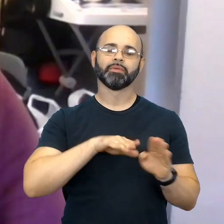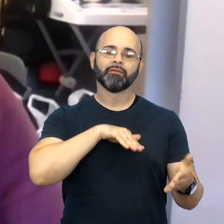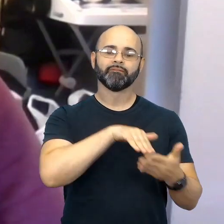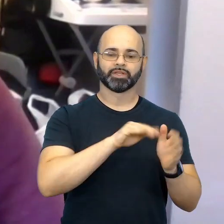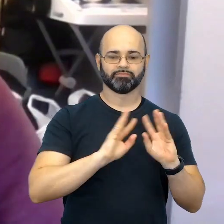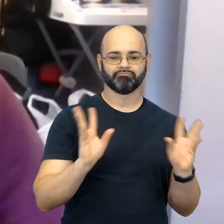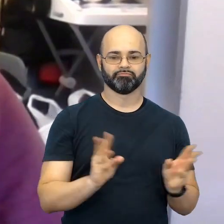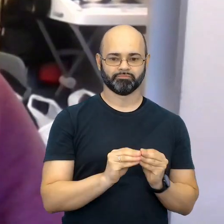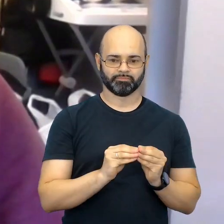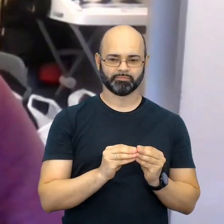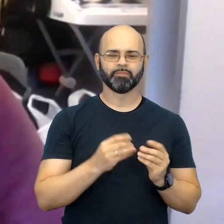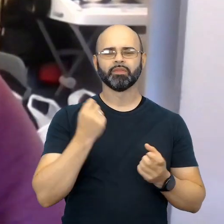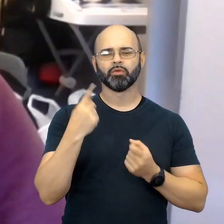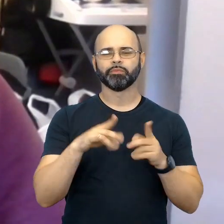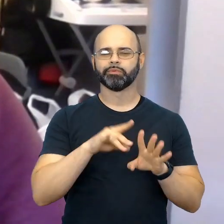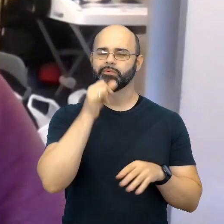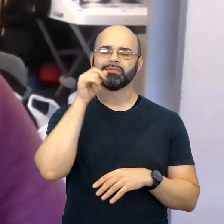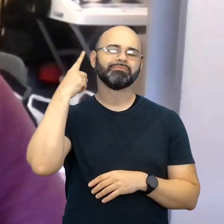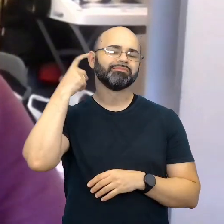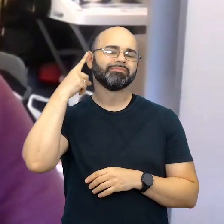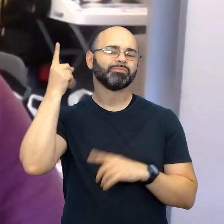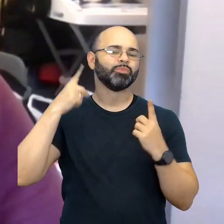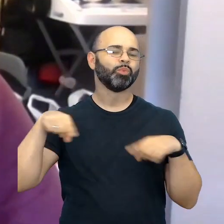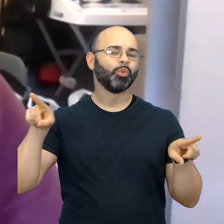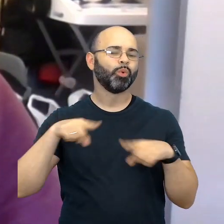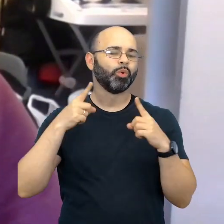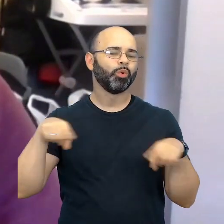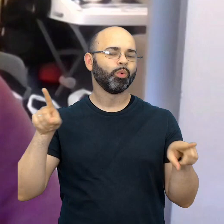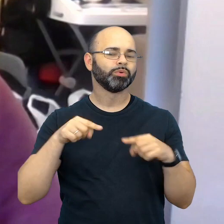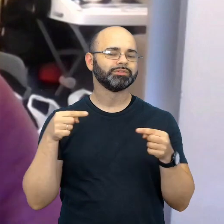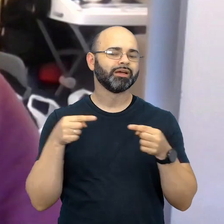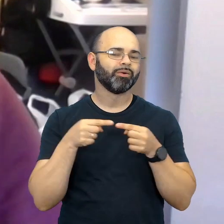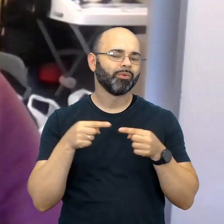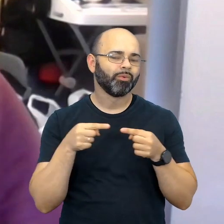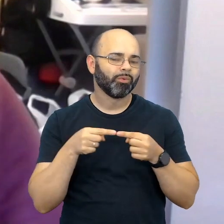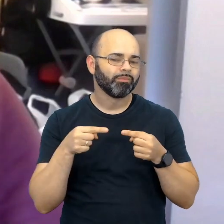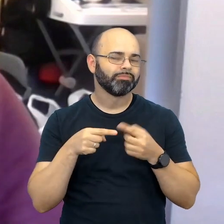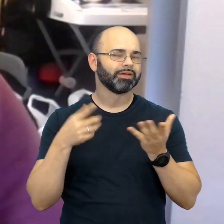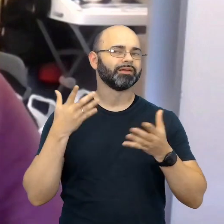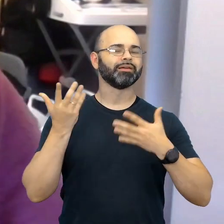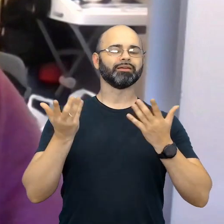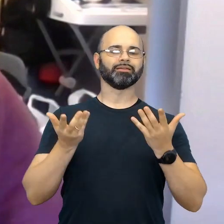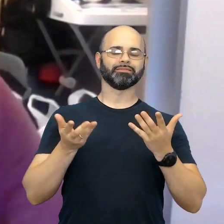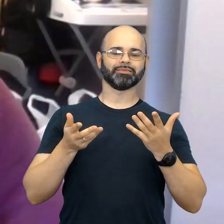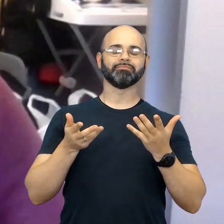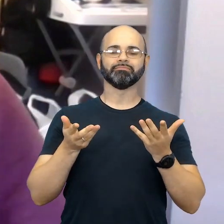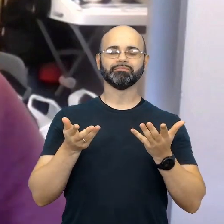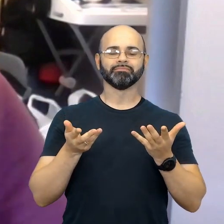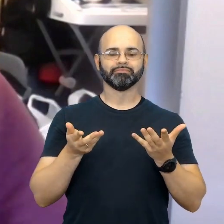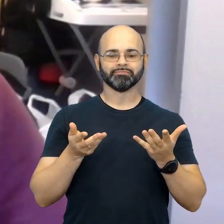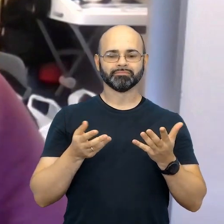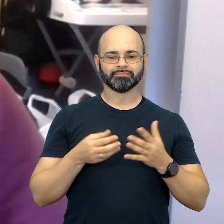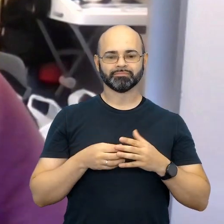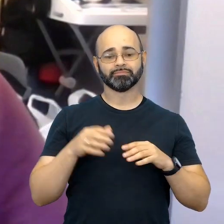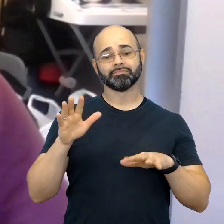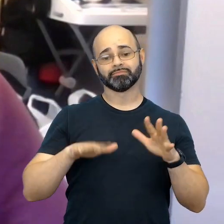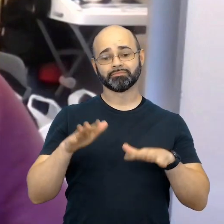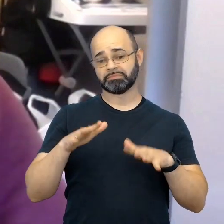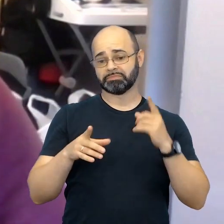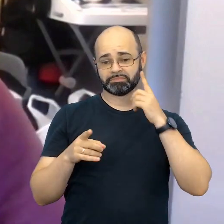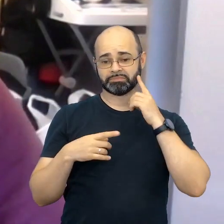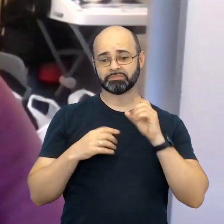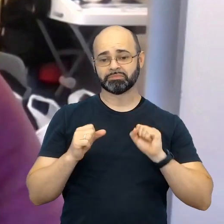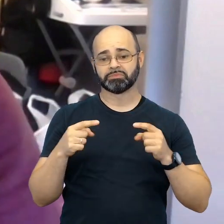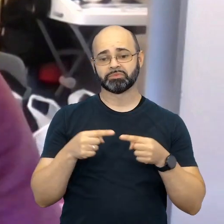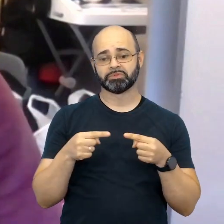coisas como trilha sonora, vinheta de abertura, podem ser a cargo do roteirista,